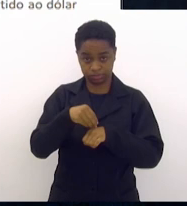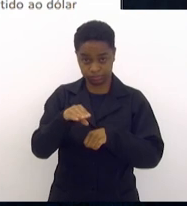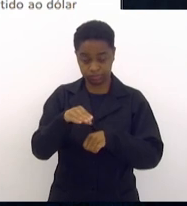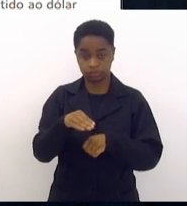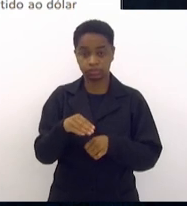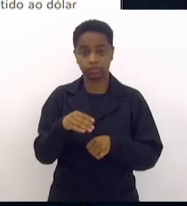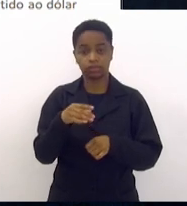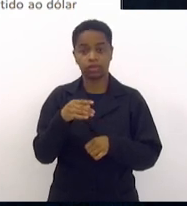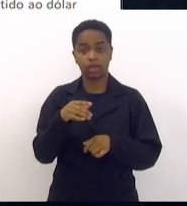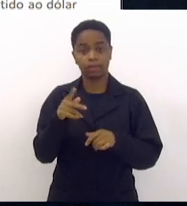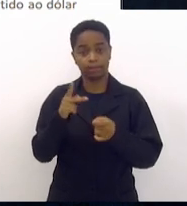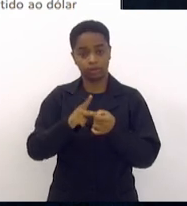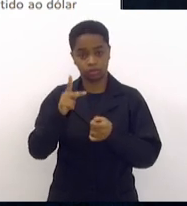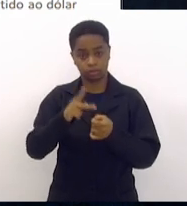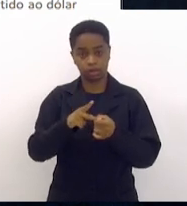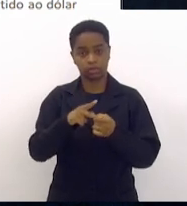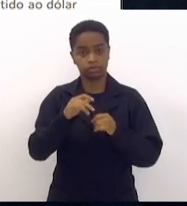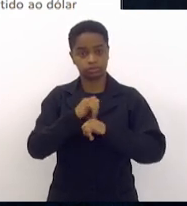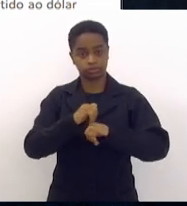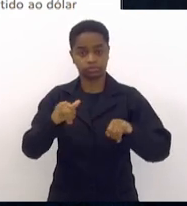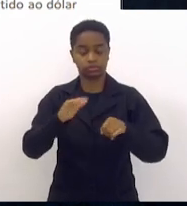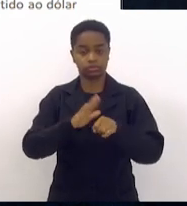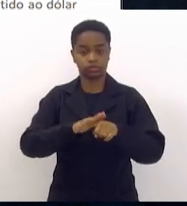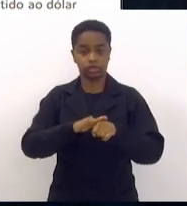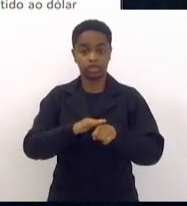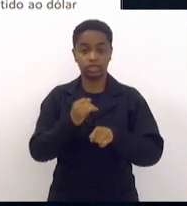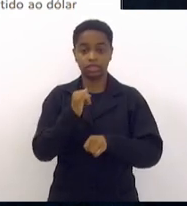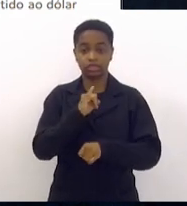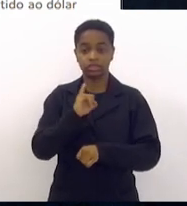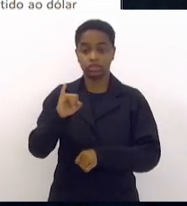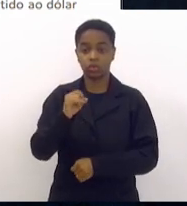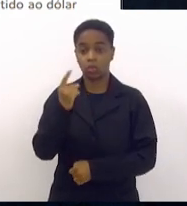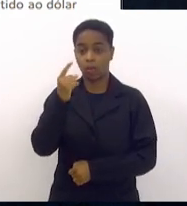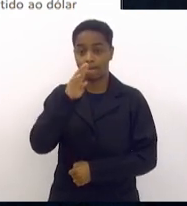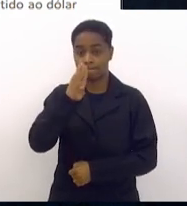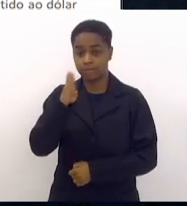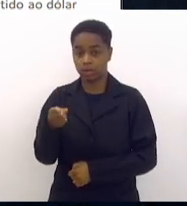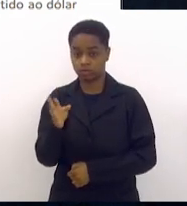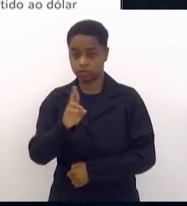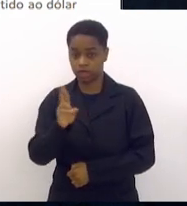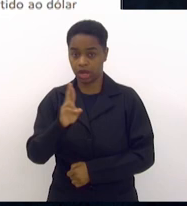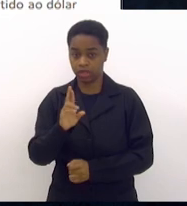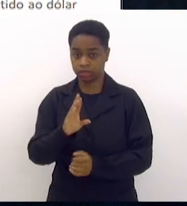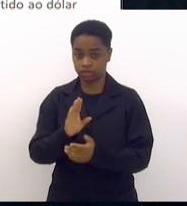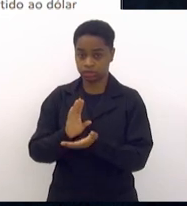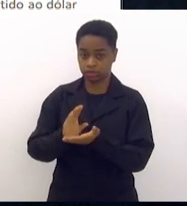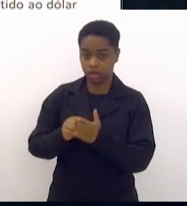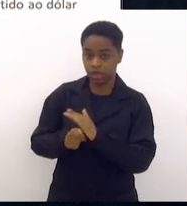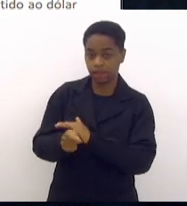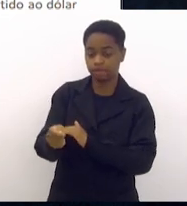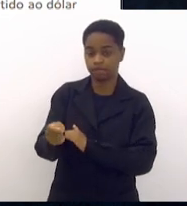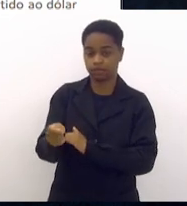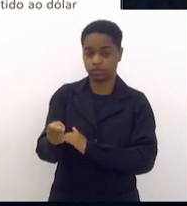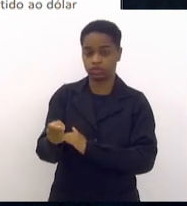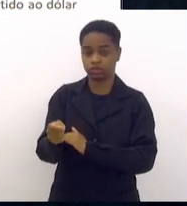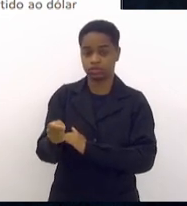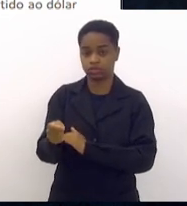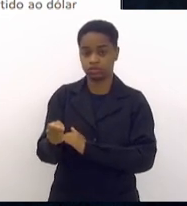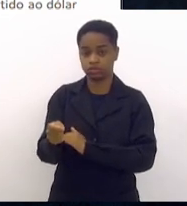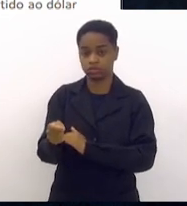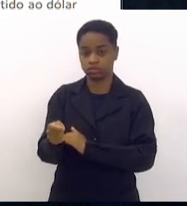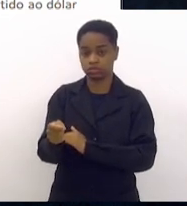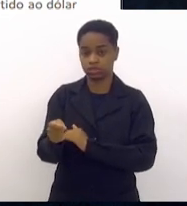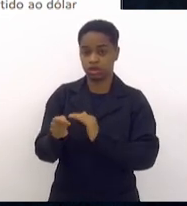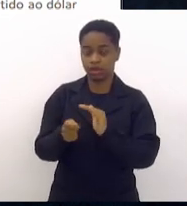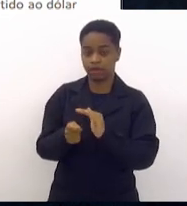material ela mesmo anunciou que para cada 1 bilhão de reais investidos eh em que que ela